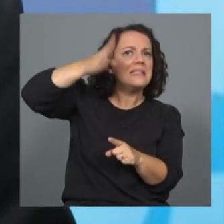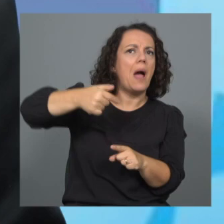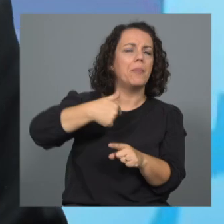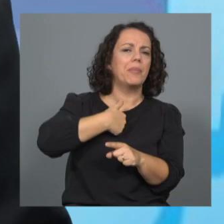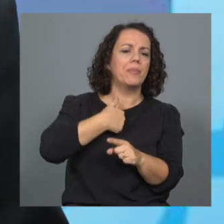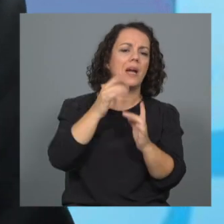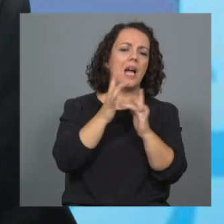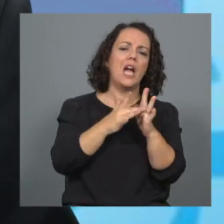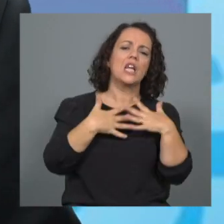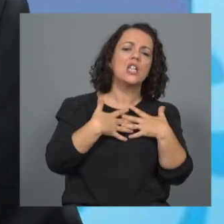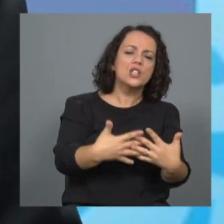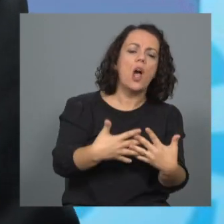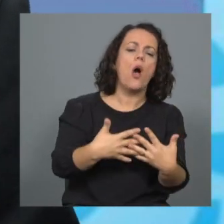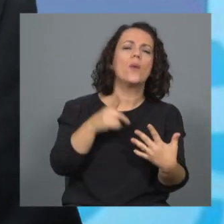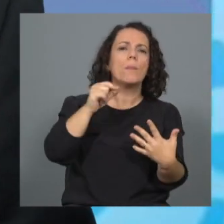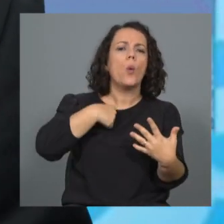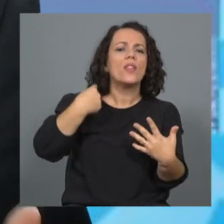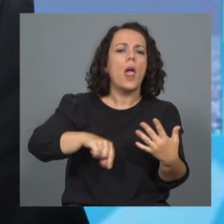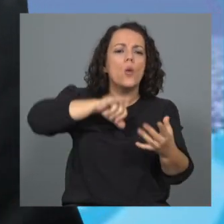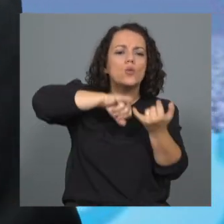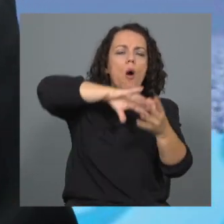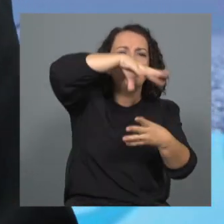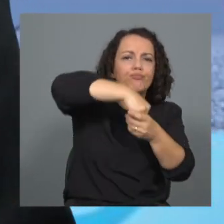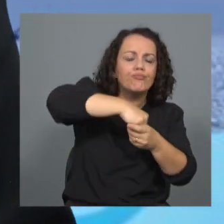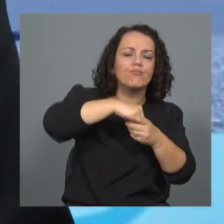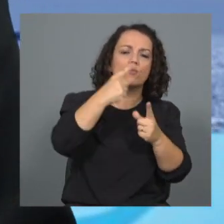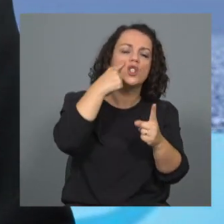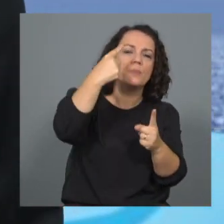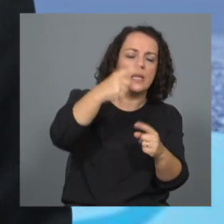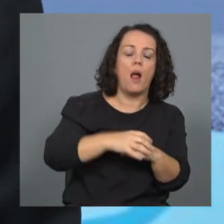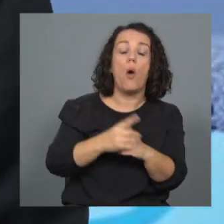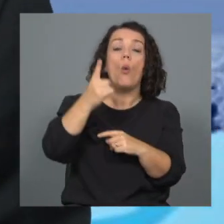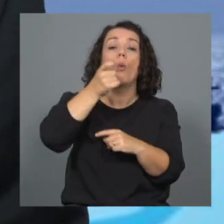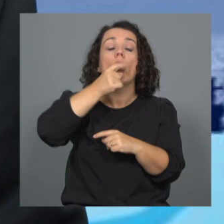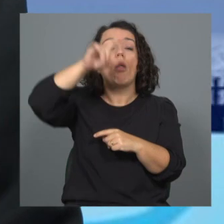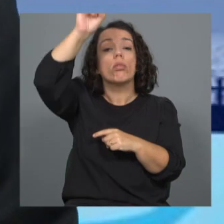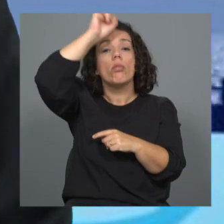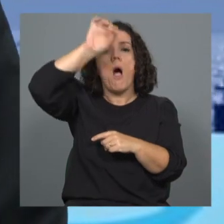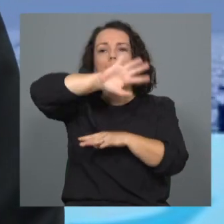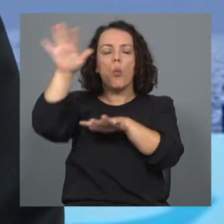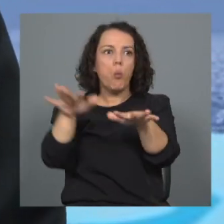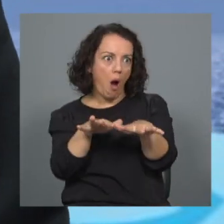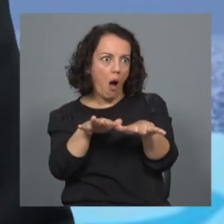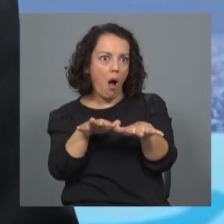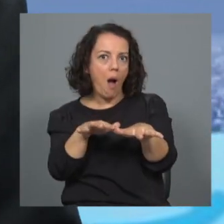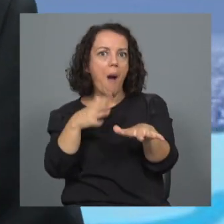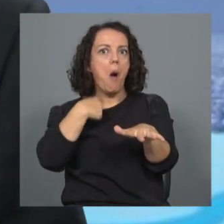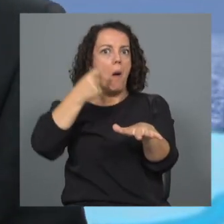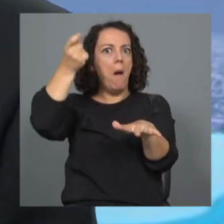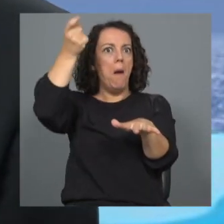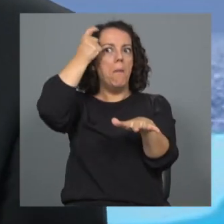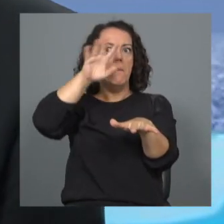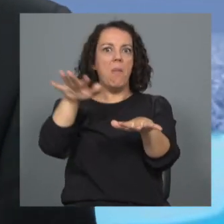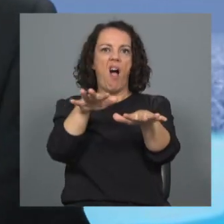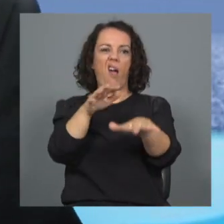tinha um empenhamento concreto. E um dia descaí-me e a coisa ficou toda a gente a saber. E ao contrário do que eu pensei, as pessoas não ficaram todas a gozar,